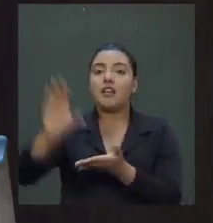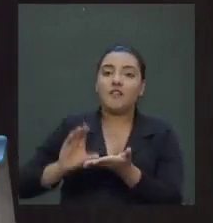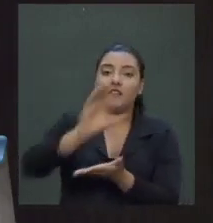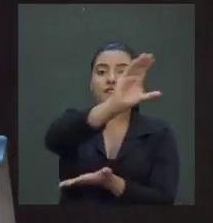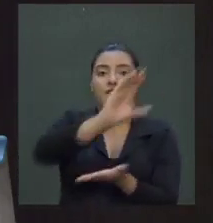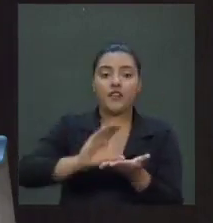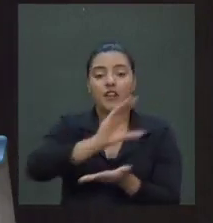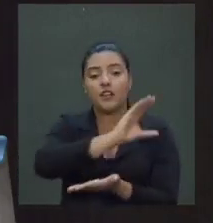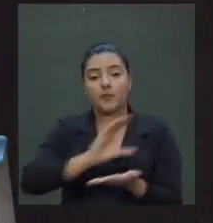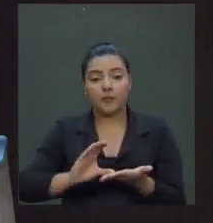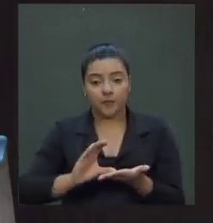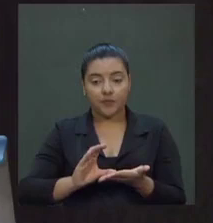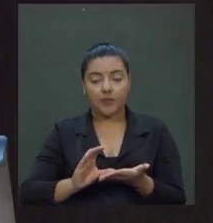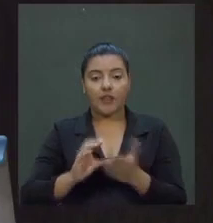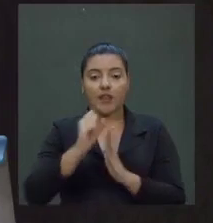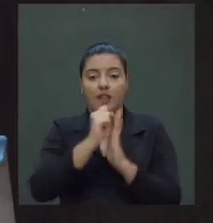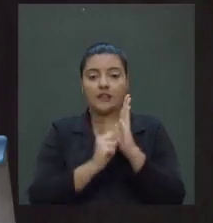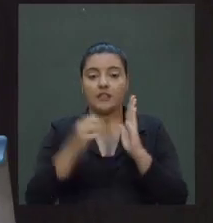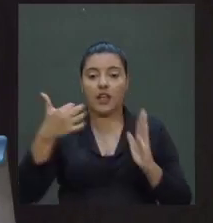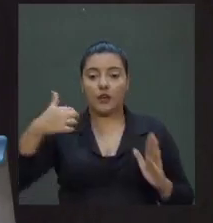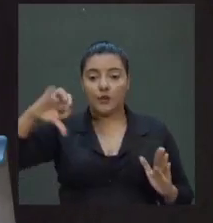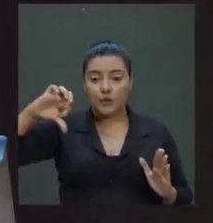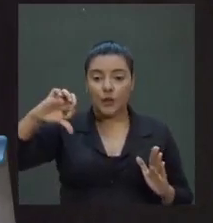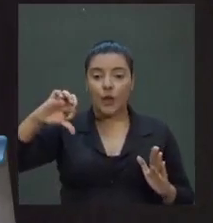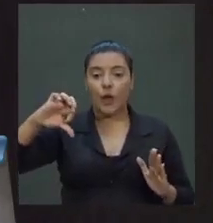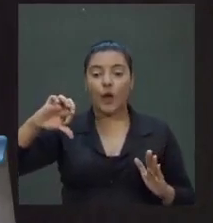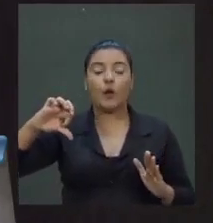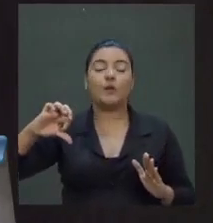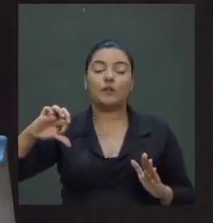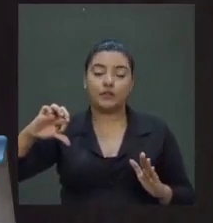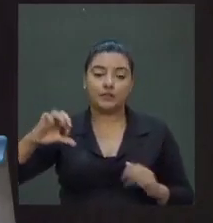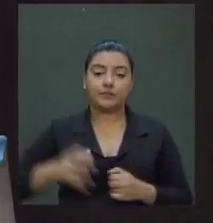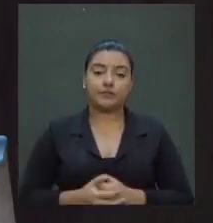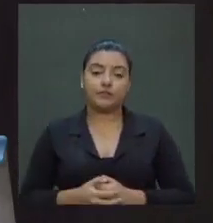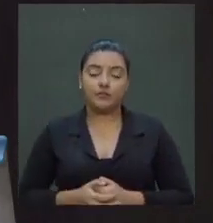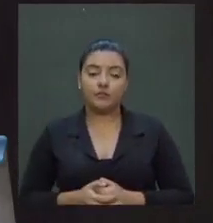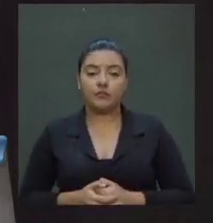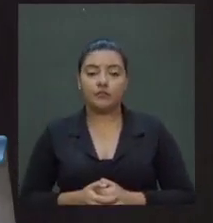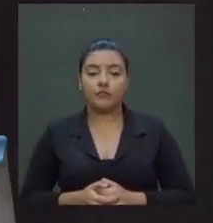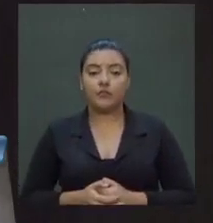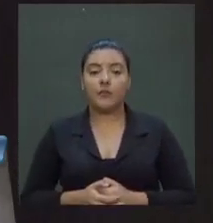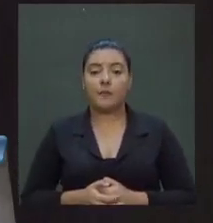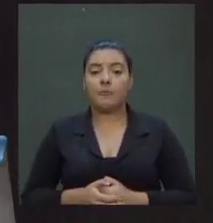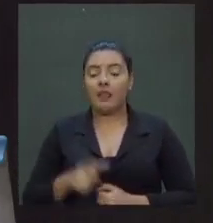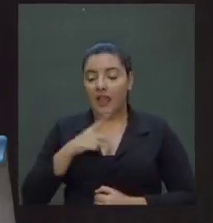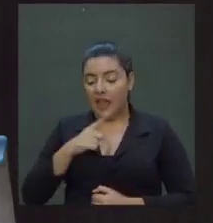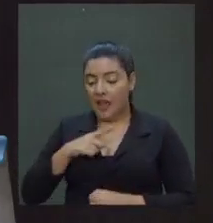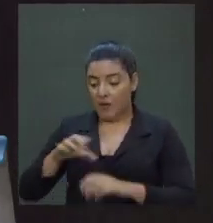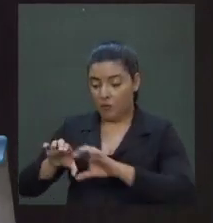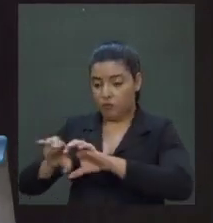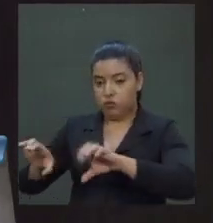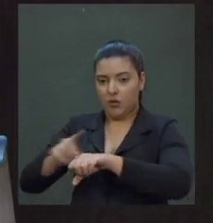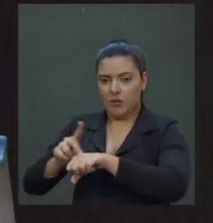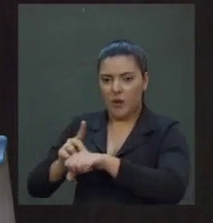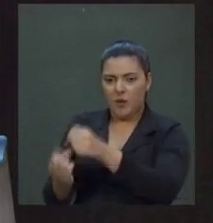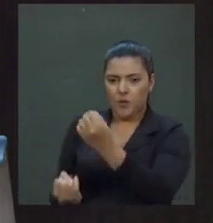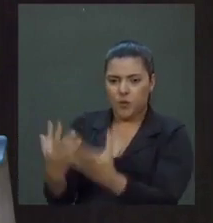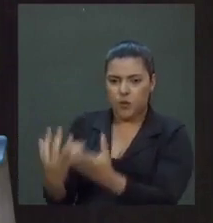com combustível do século XIX, que é a queima de hidrocarbonetos.